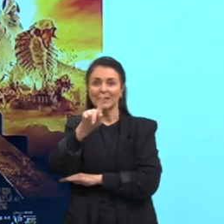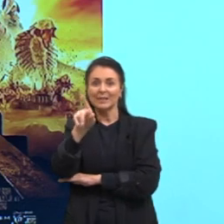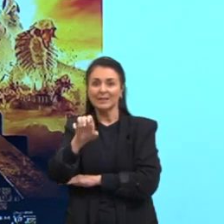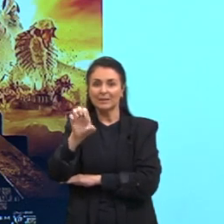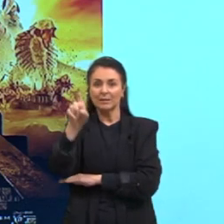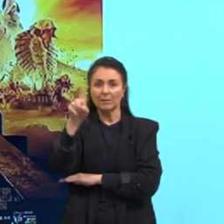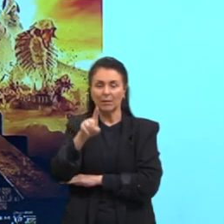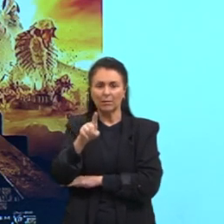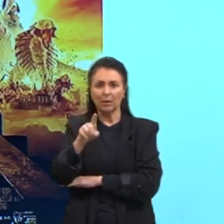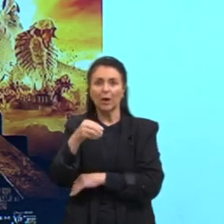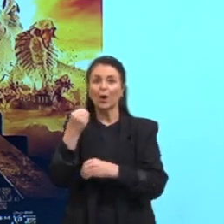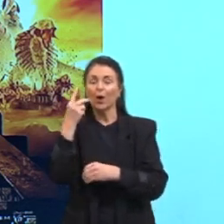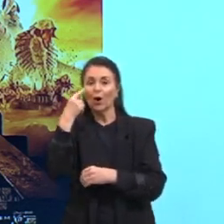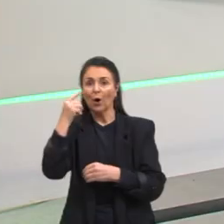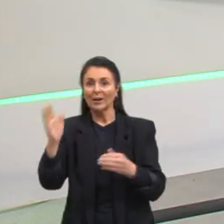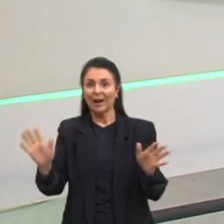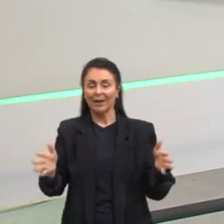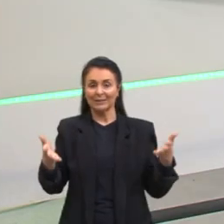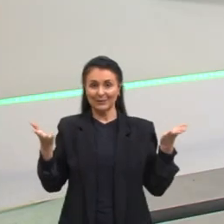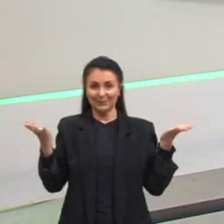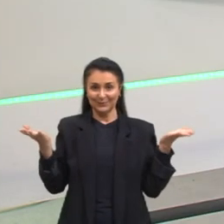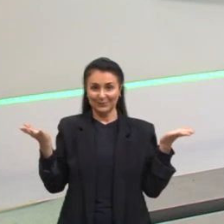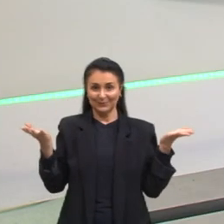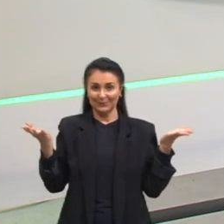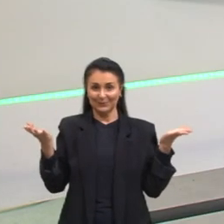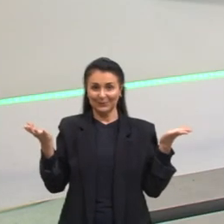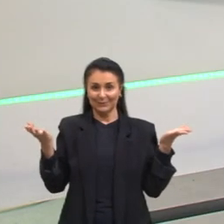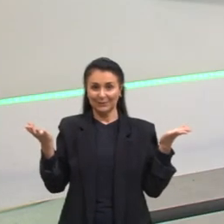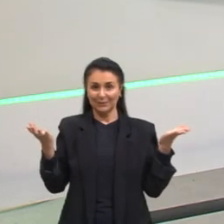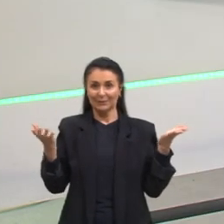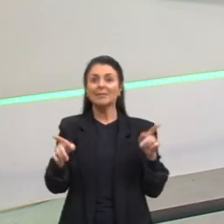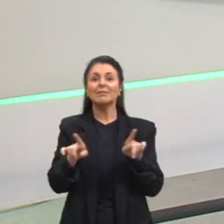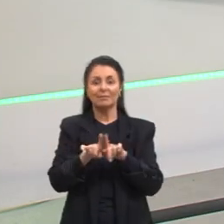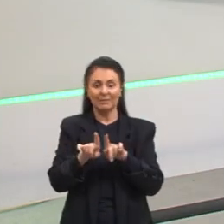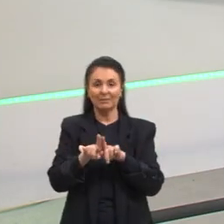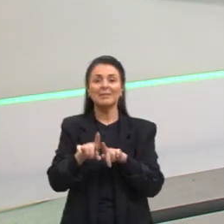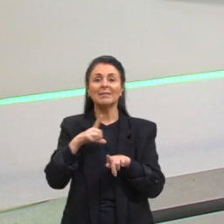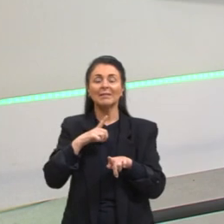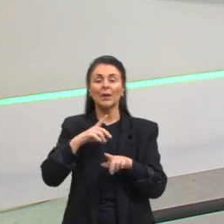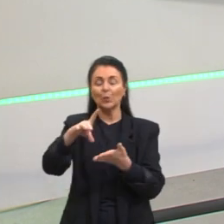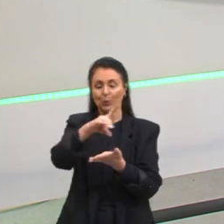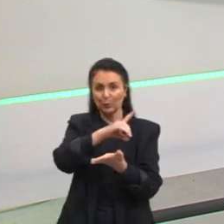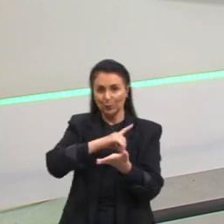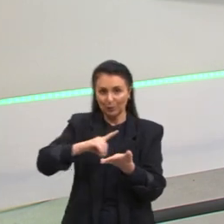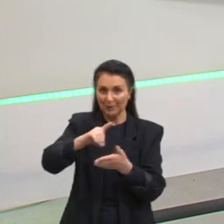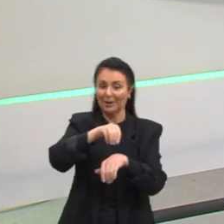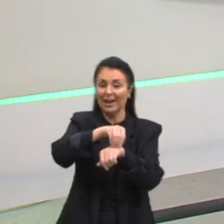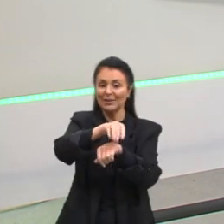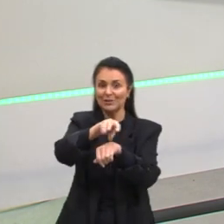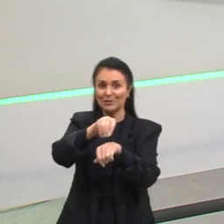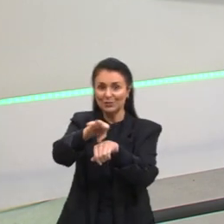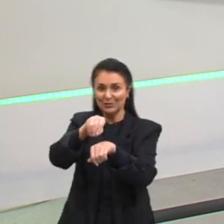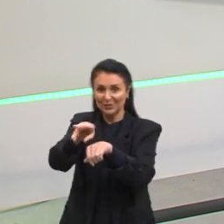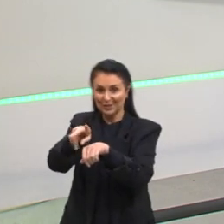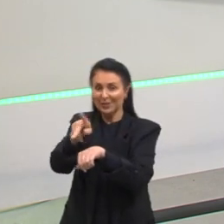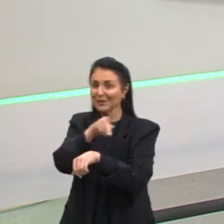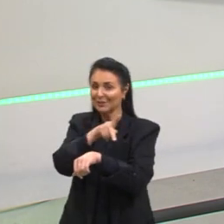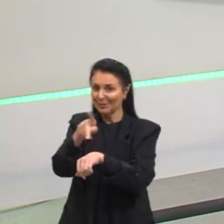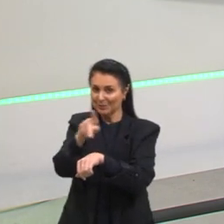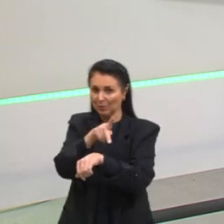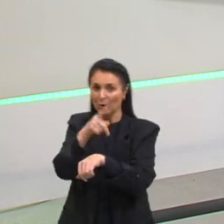sabemos disso porque tem a esfinge E então também é um documentário que fica como dica aqui para vocês